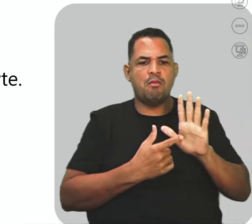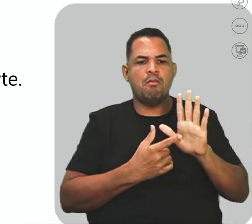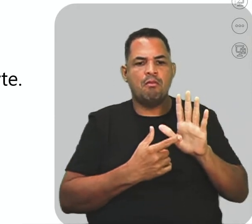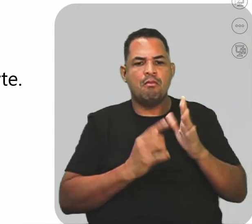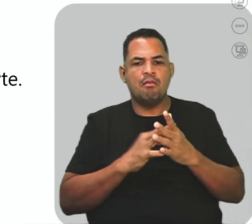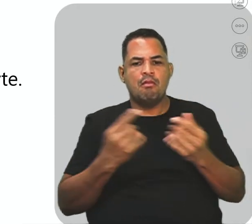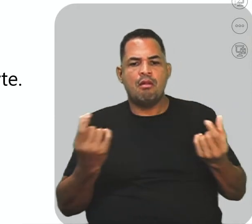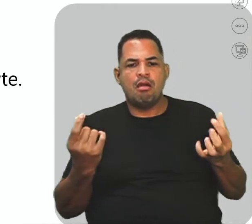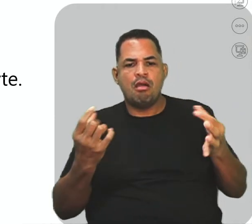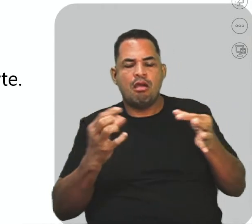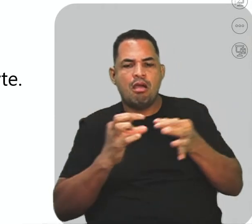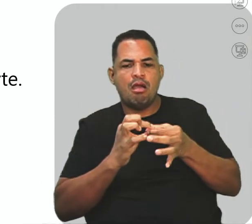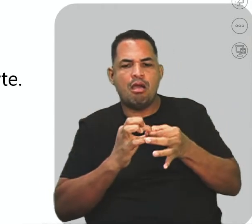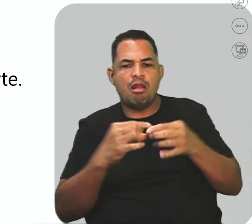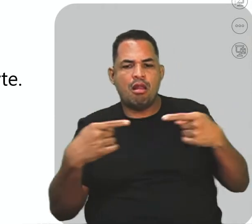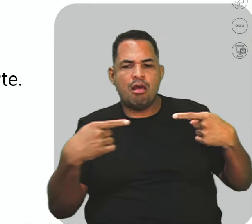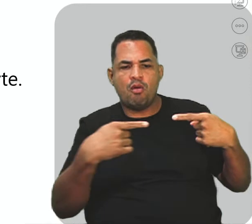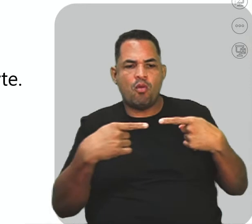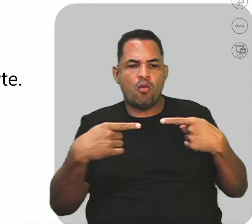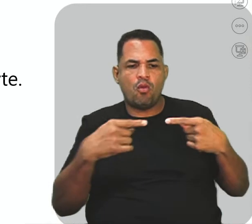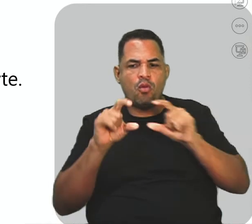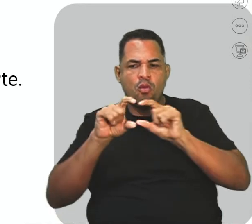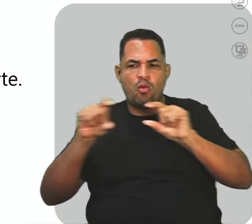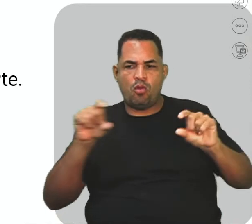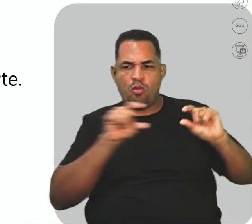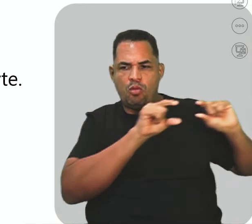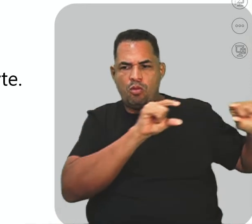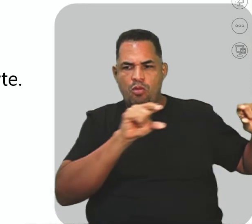relação de sentido entre as duas partes.